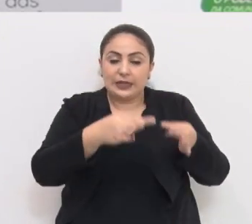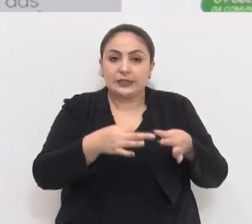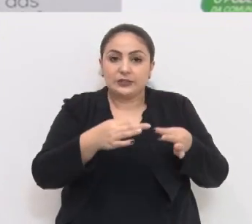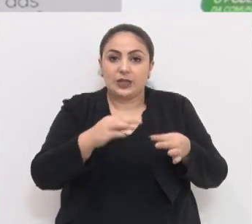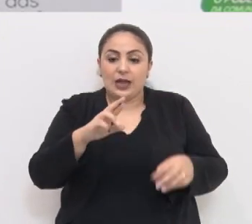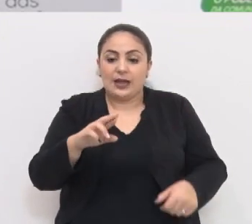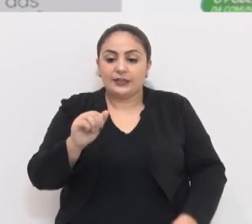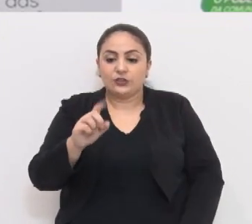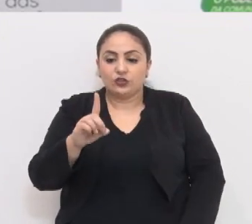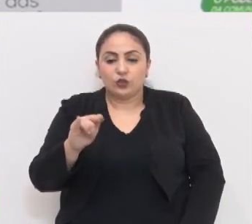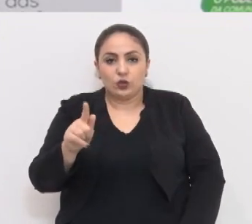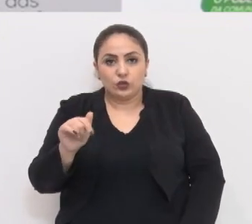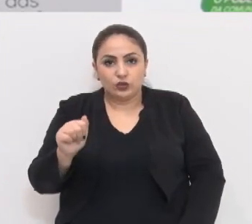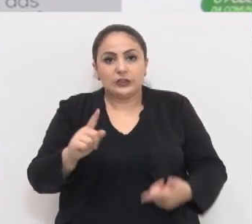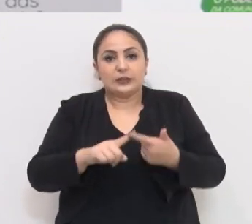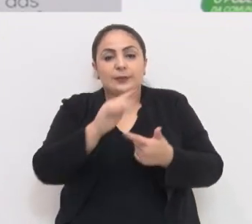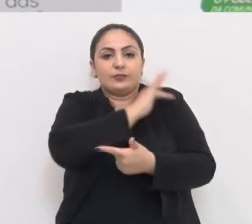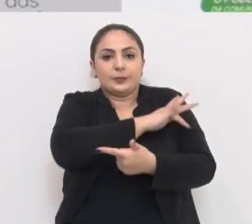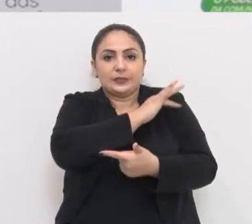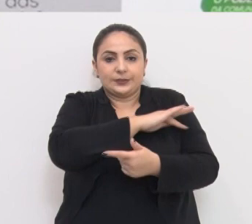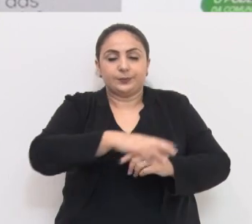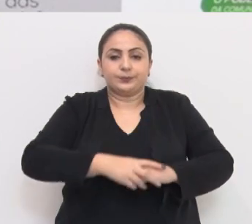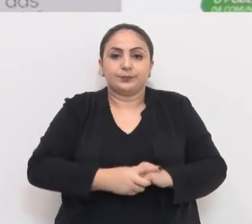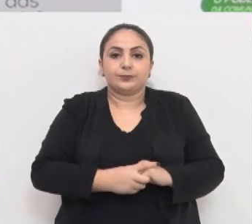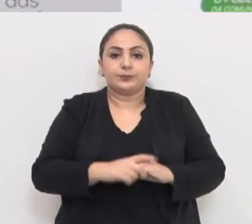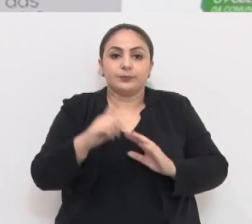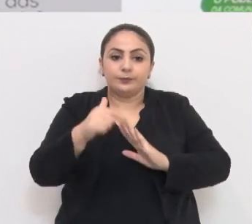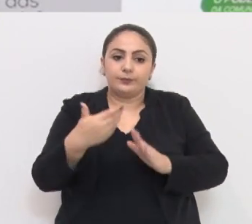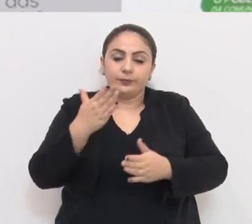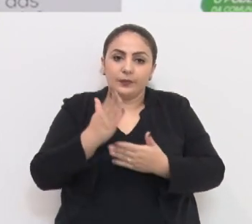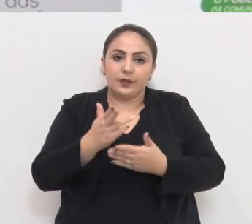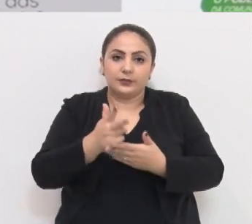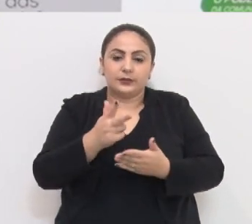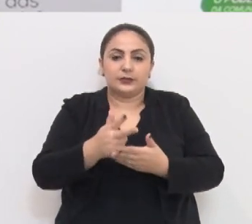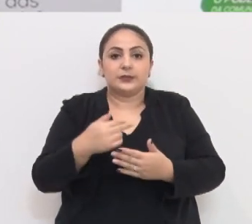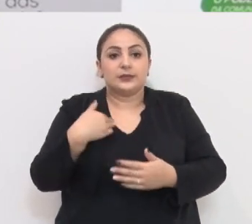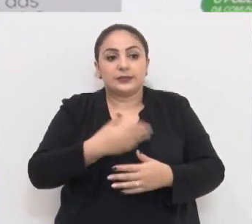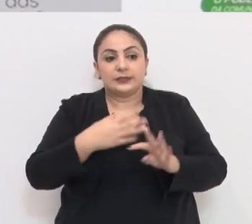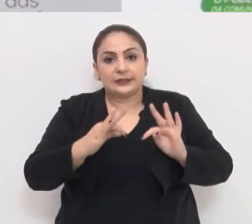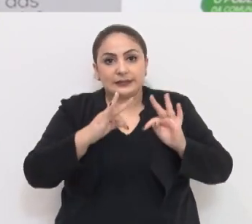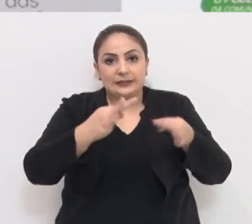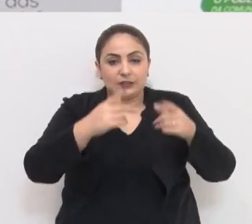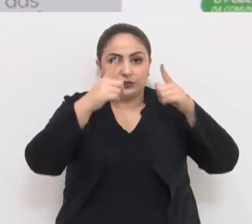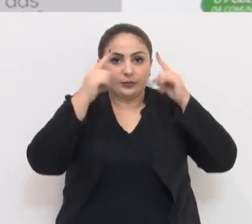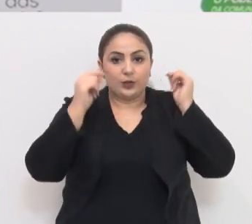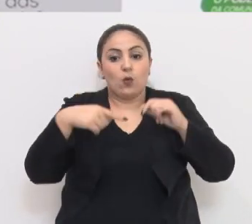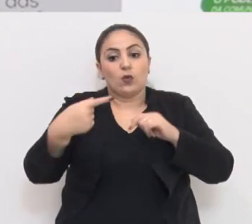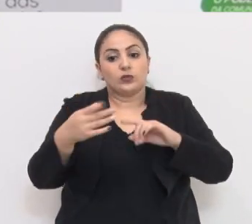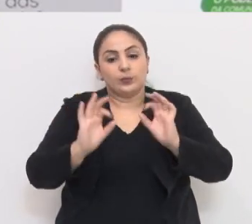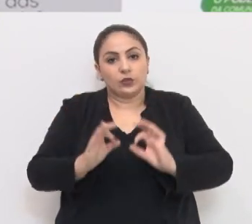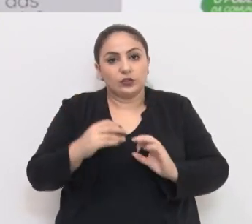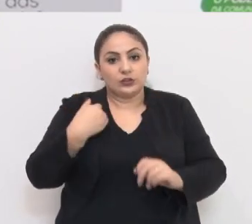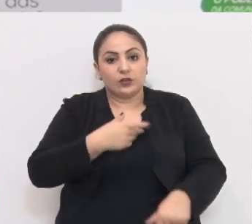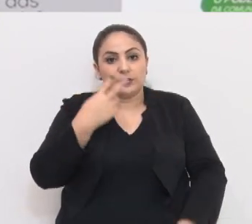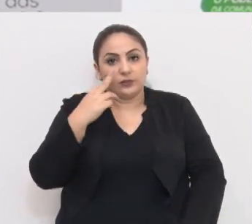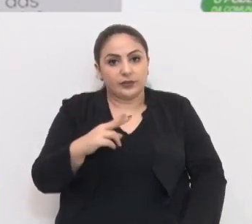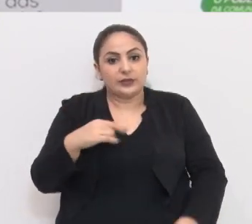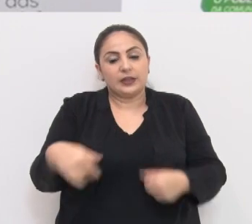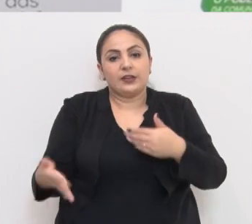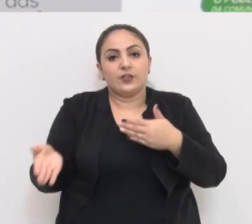em radiologia e também farmacêuticos. E, na sequência, né, nós também teremos técnicos em enfermagem, que é outro projeto que